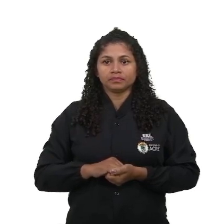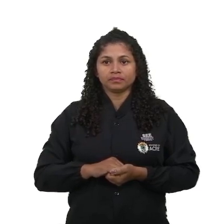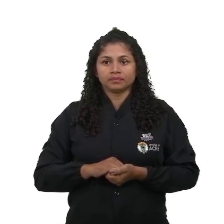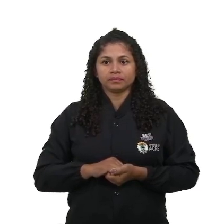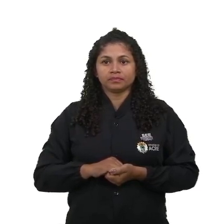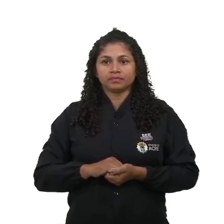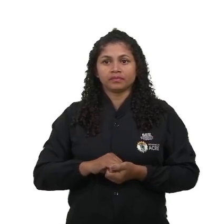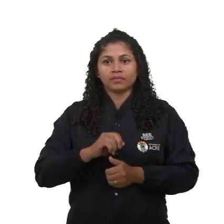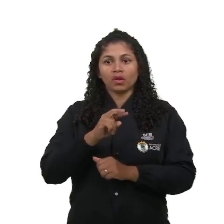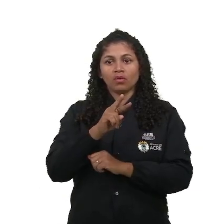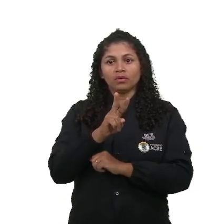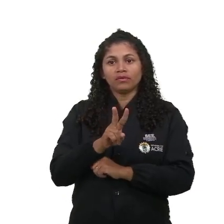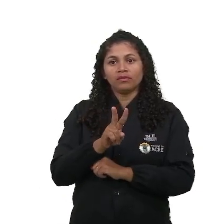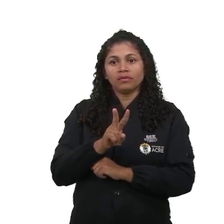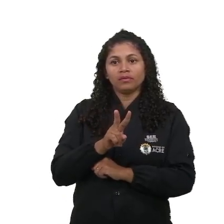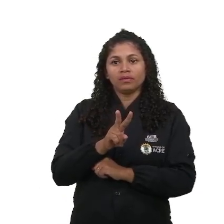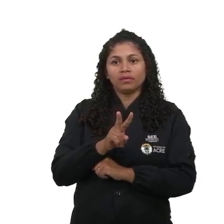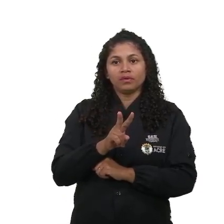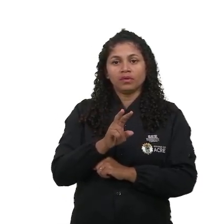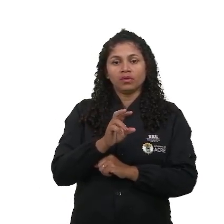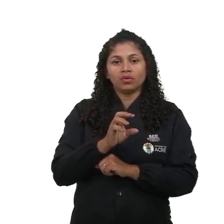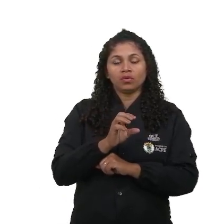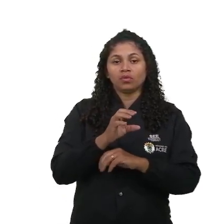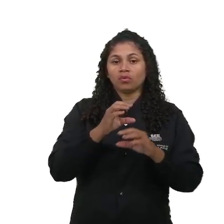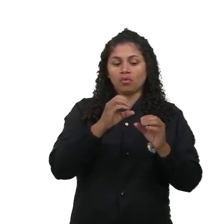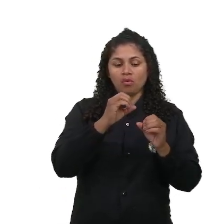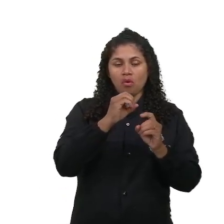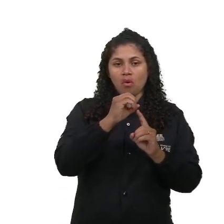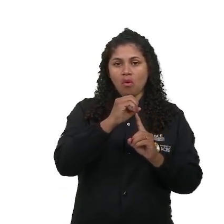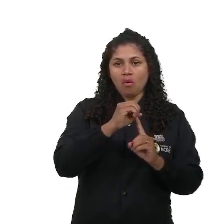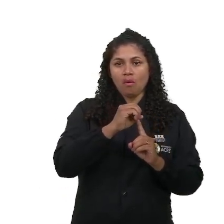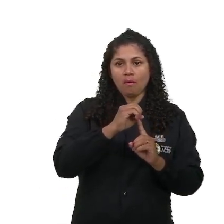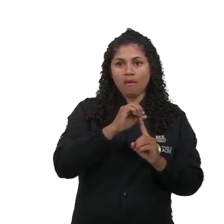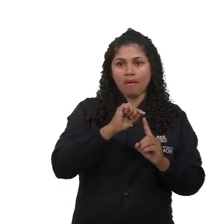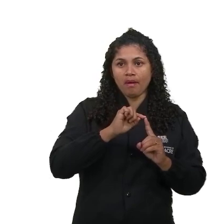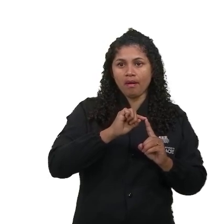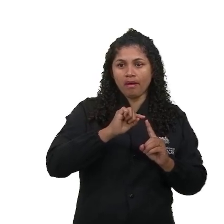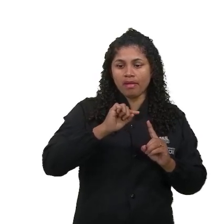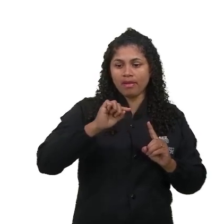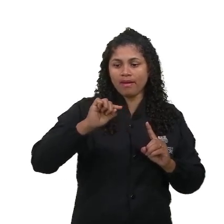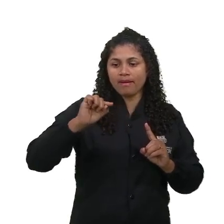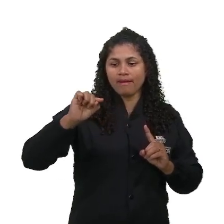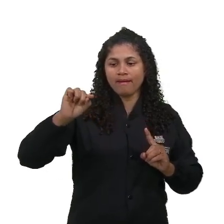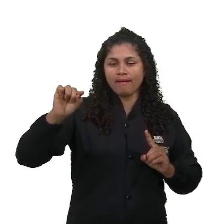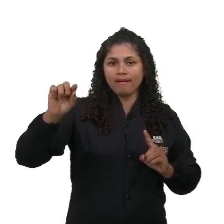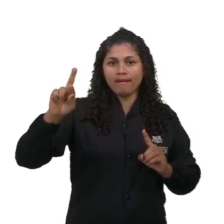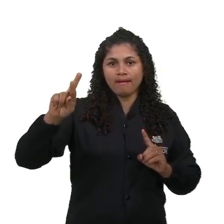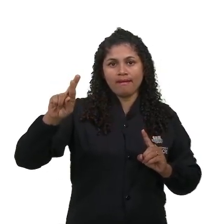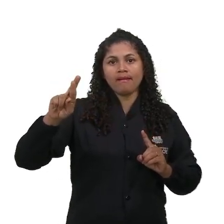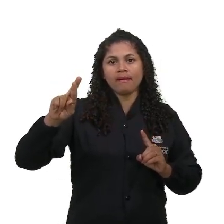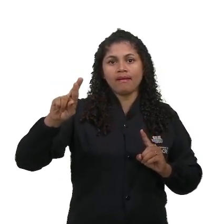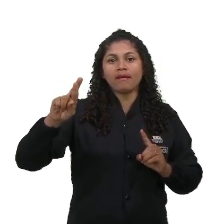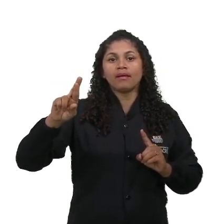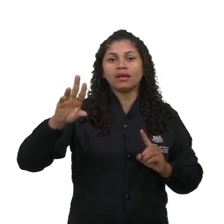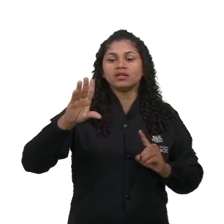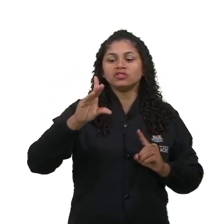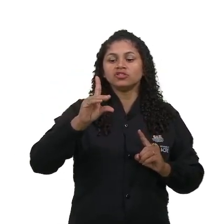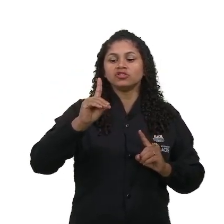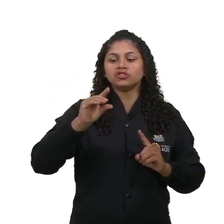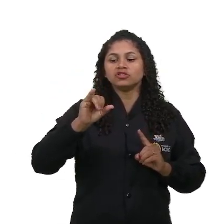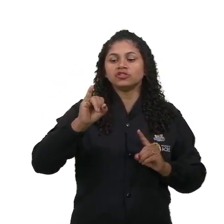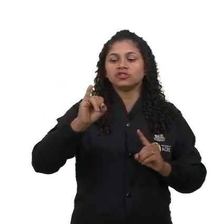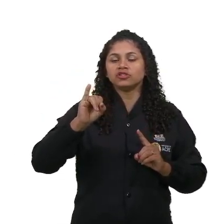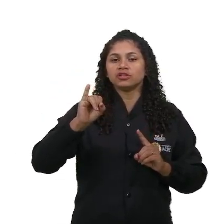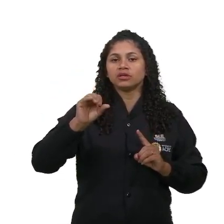O vetor que vai do O até R, aqui, ele é a diagonal desse paralelogramo. Se você